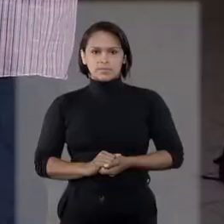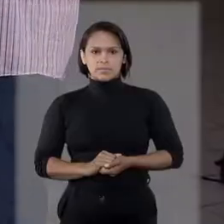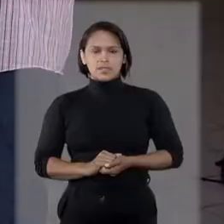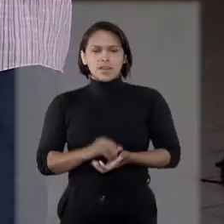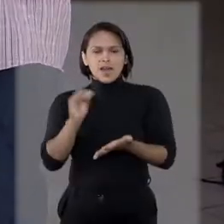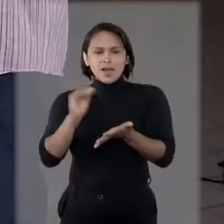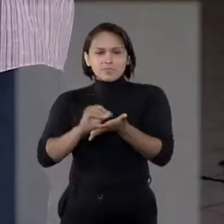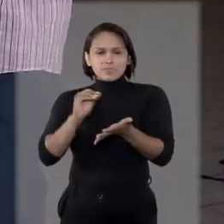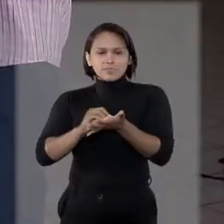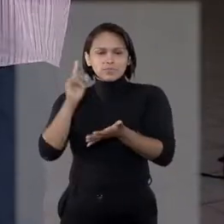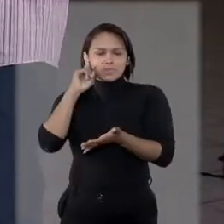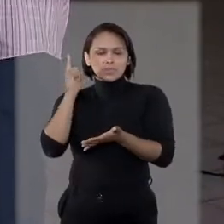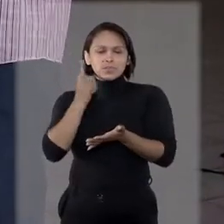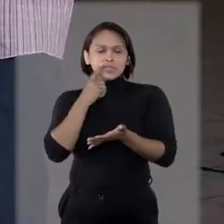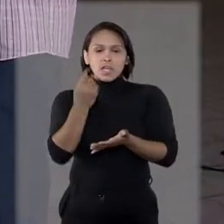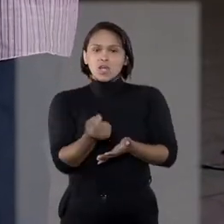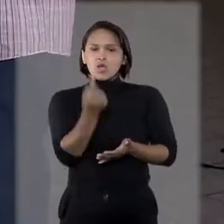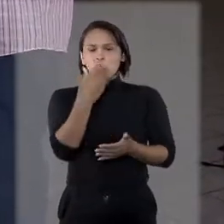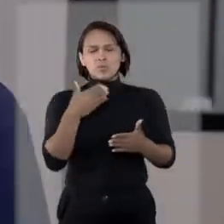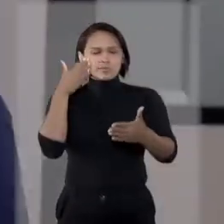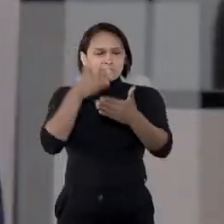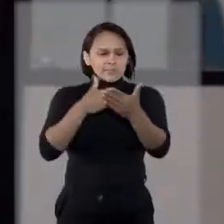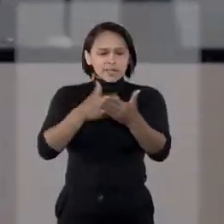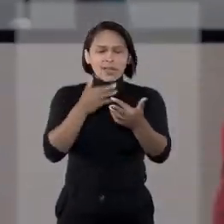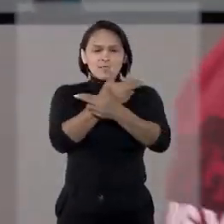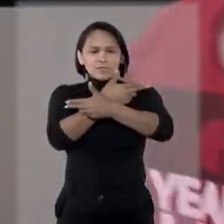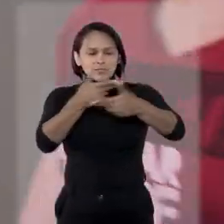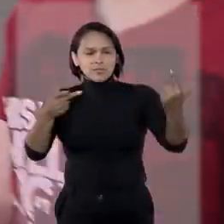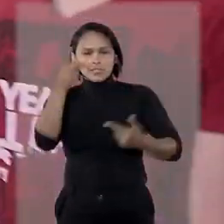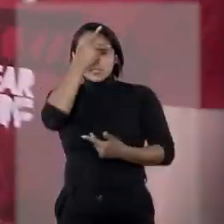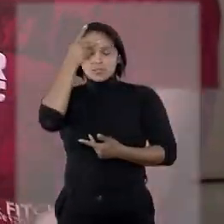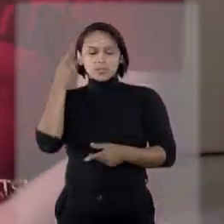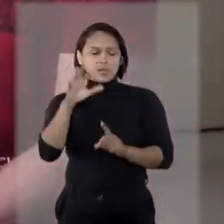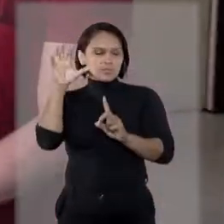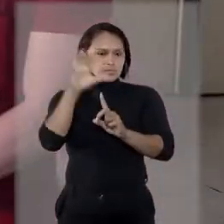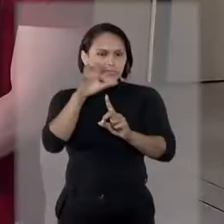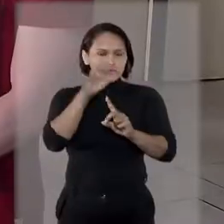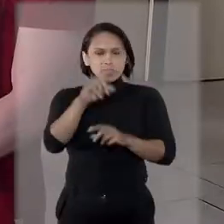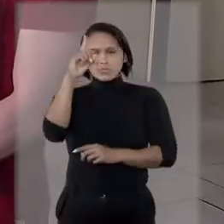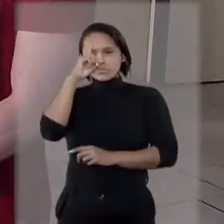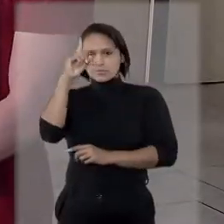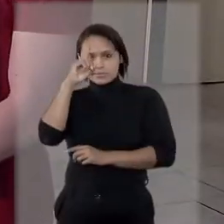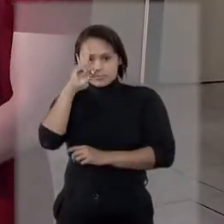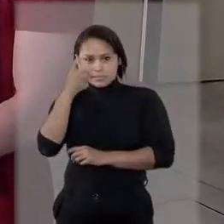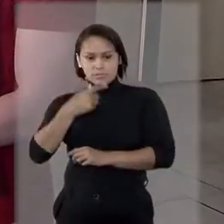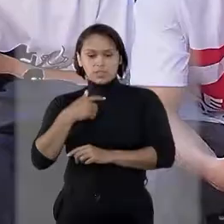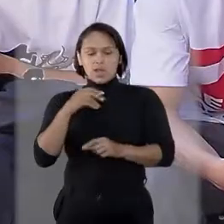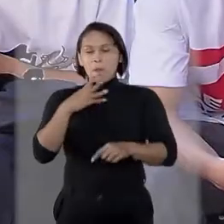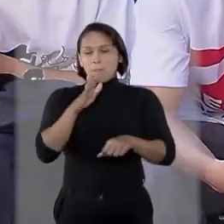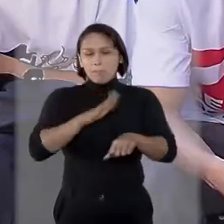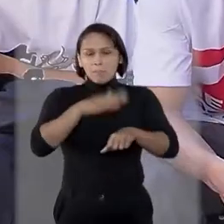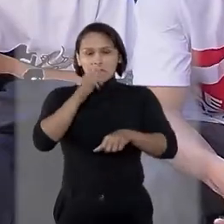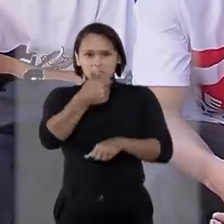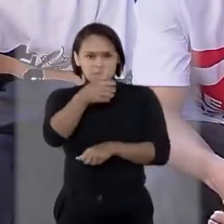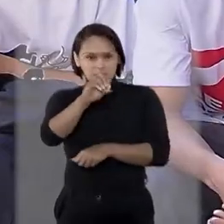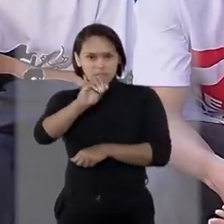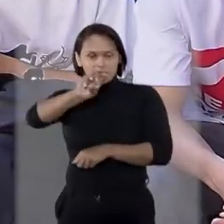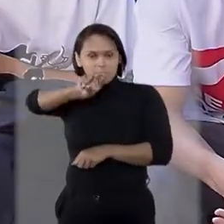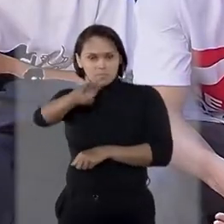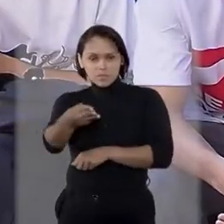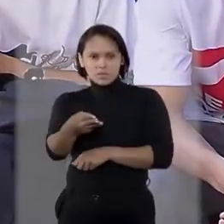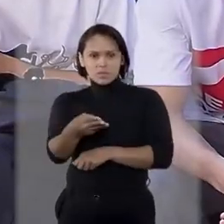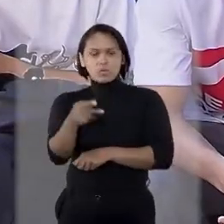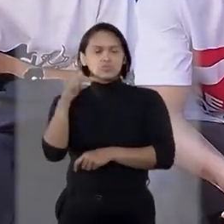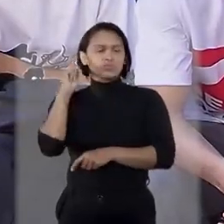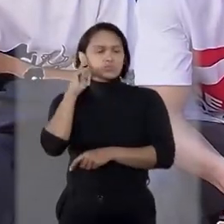A falta de audição é só uma das barreiras que milhares de brasileiros enfrentam todos os dias. Os mais de 10 milhões de